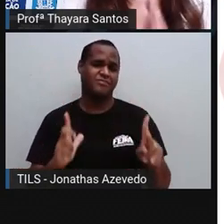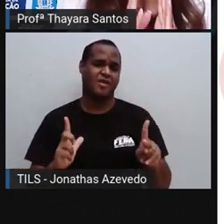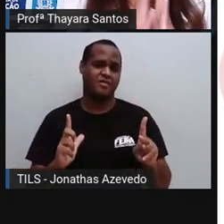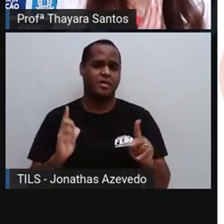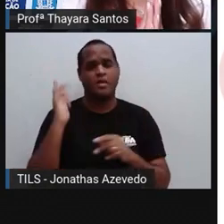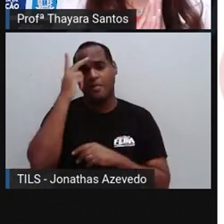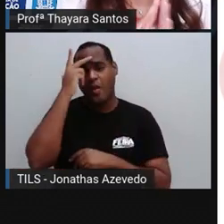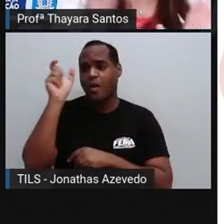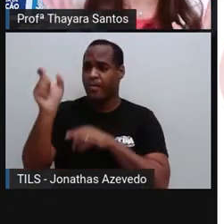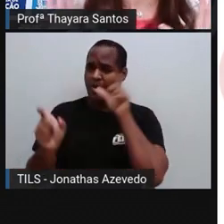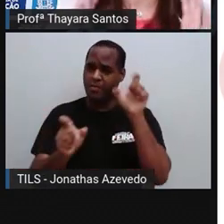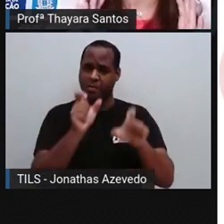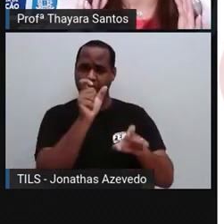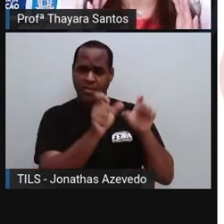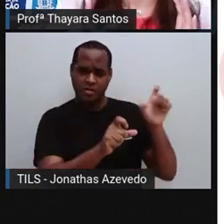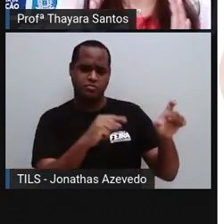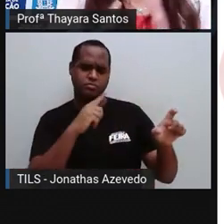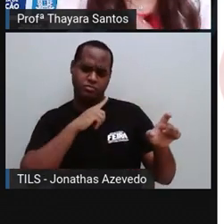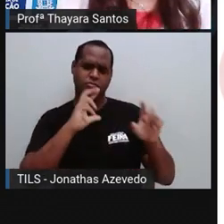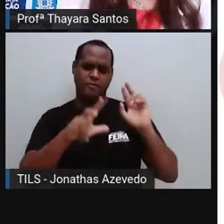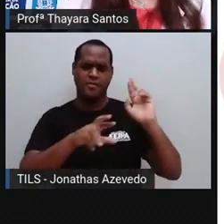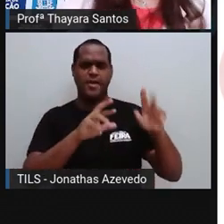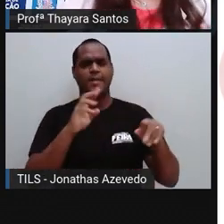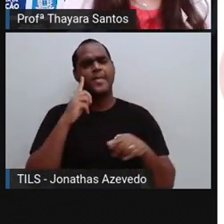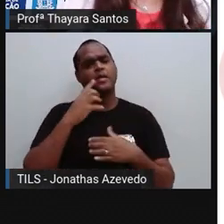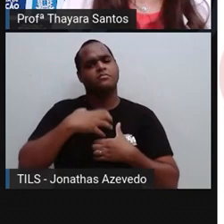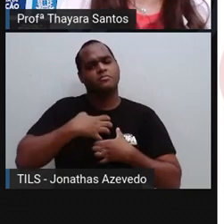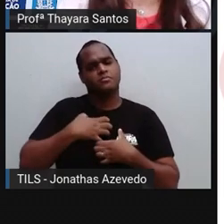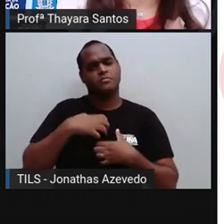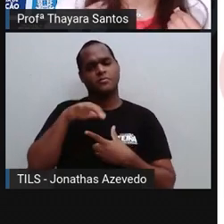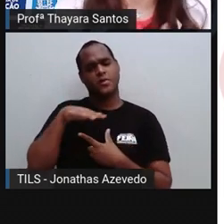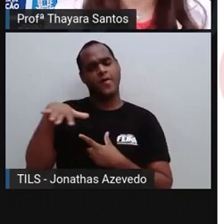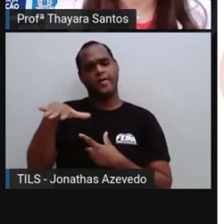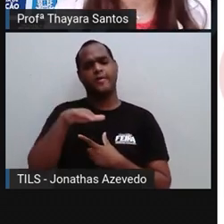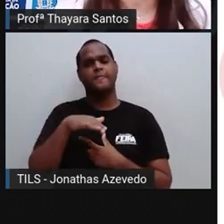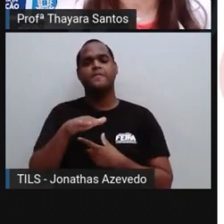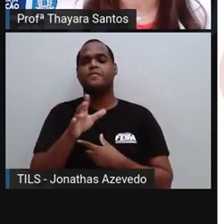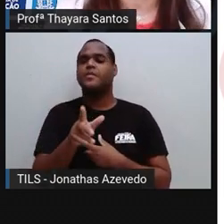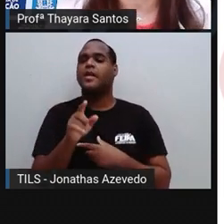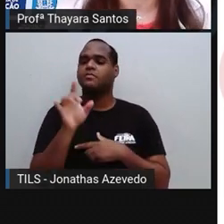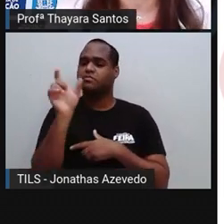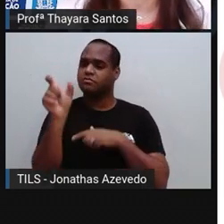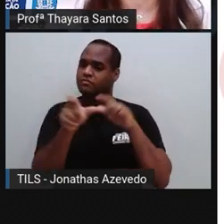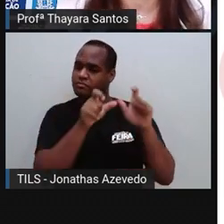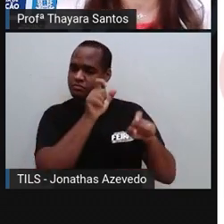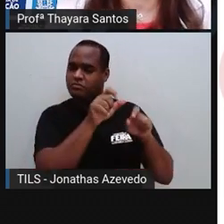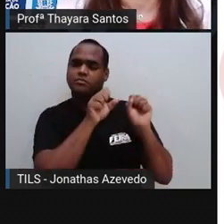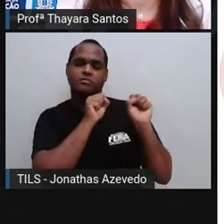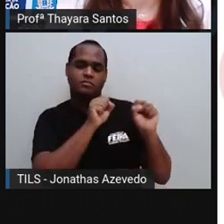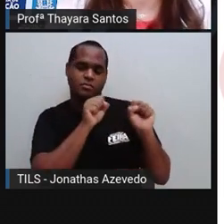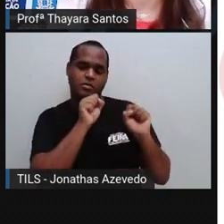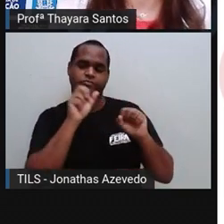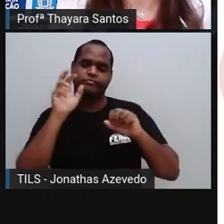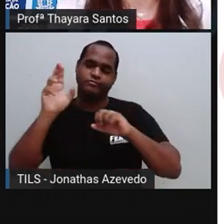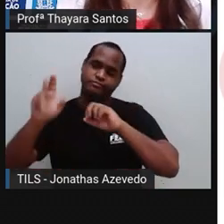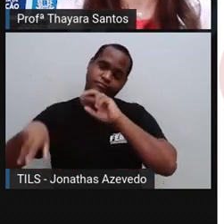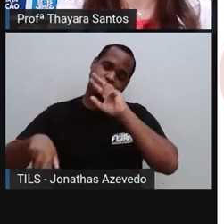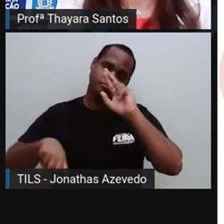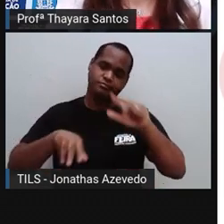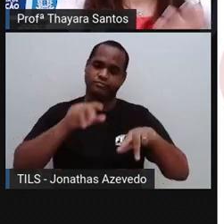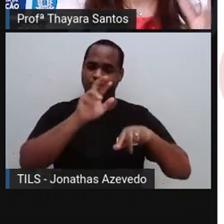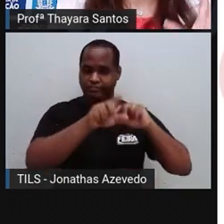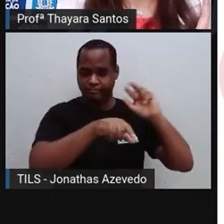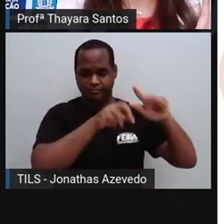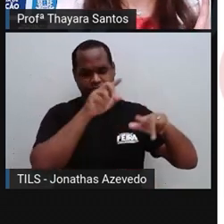jeito. Então, esses sintomas que eu falei para vocês são sintomas gerais, mas em cada pessoa ela vai funcionar de uma forma